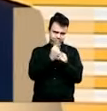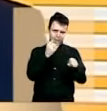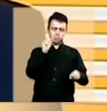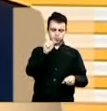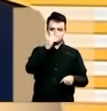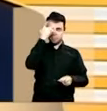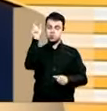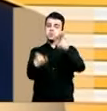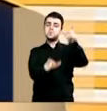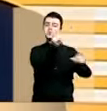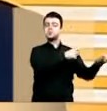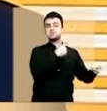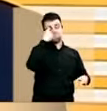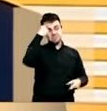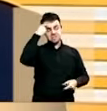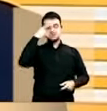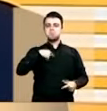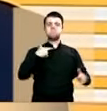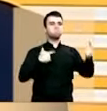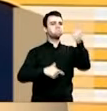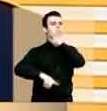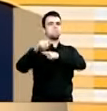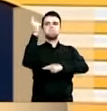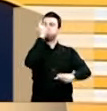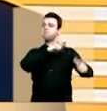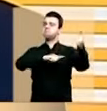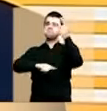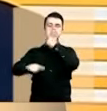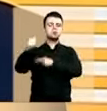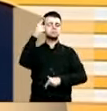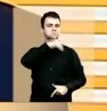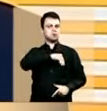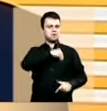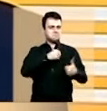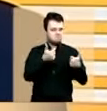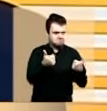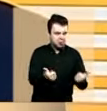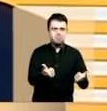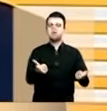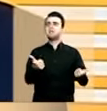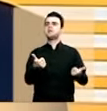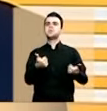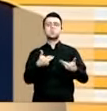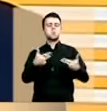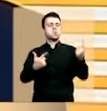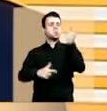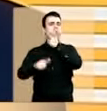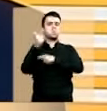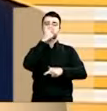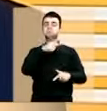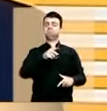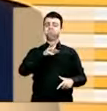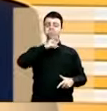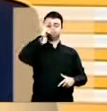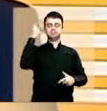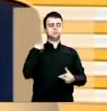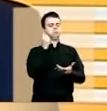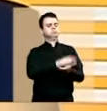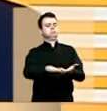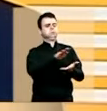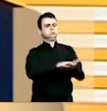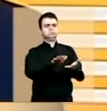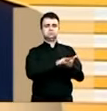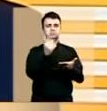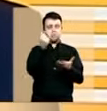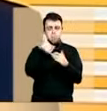as pessoas estão, às vezes, numa vida produtiva, no seu ápice da produção, ganhando bem, tendo um bom salário, e ela gasta tudo.